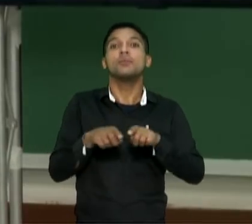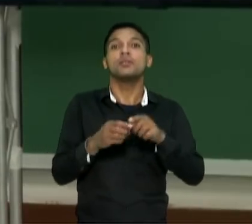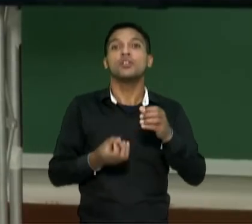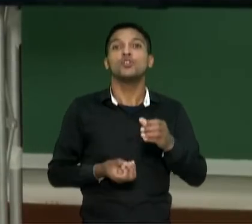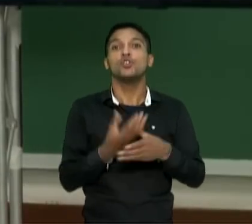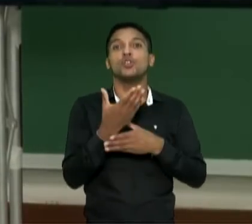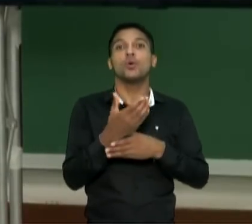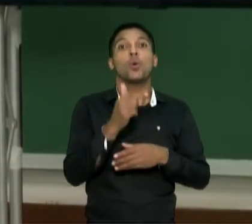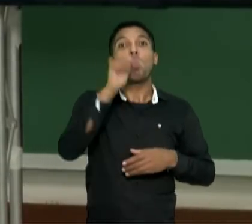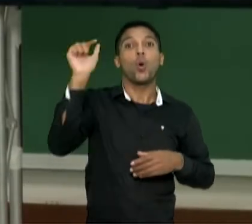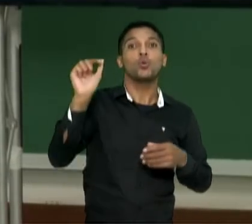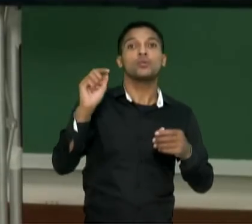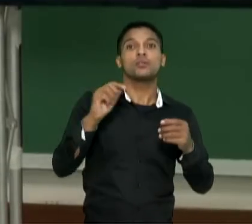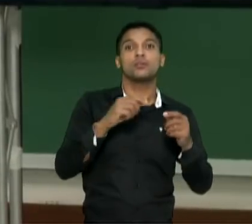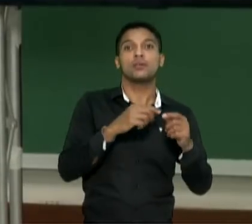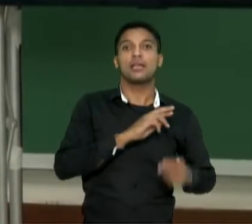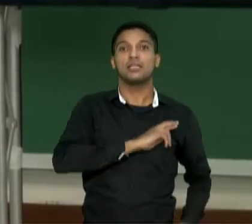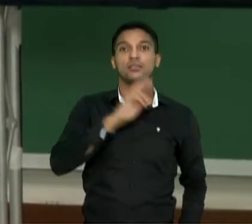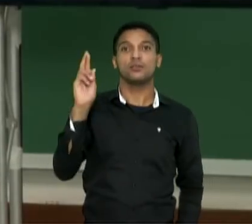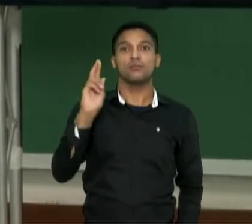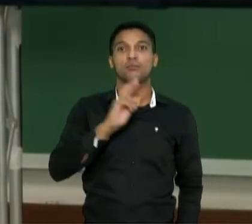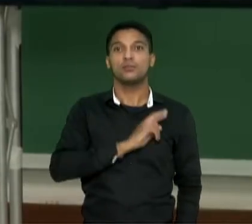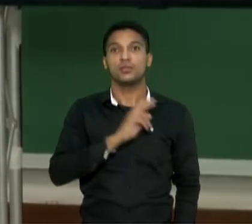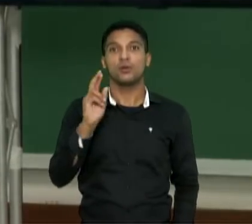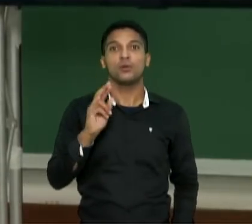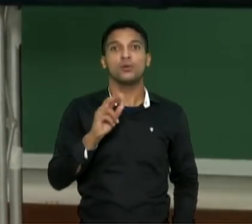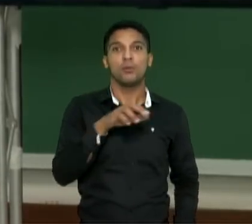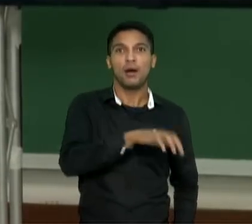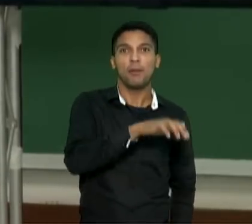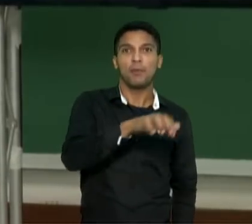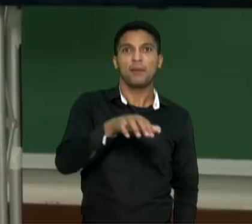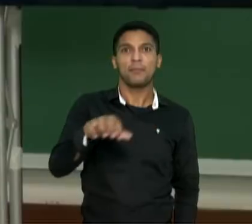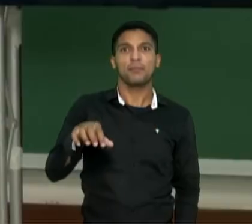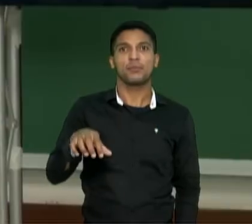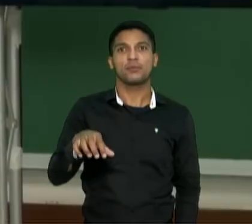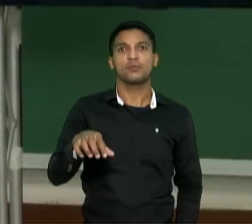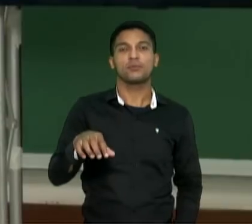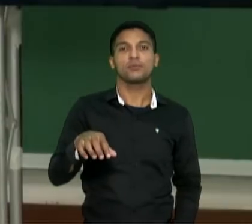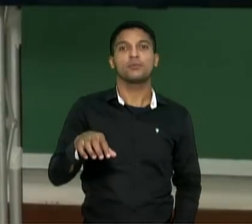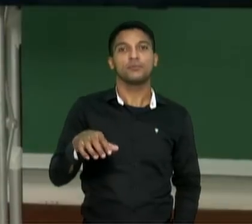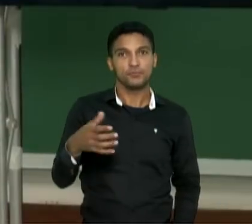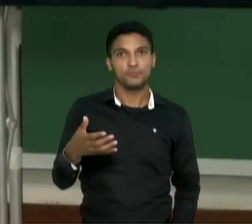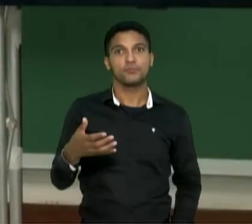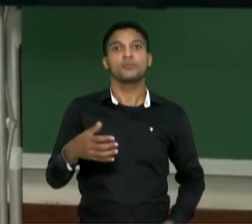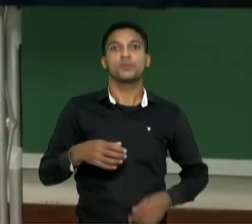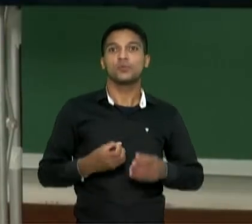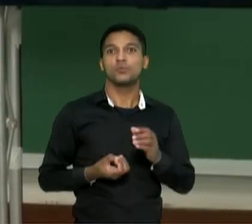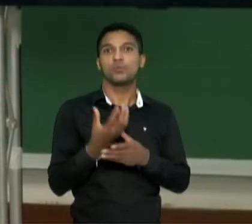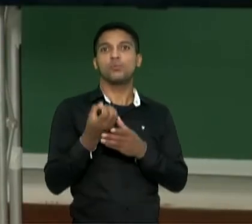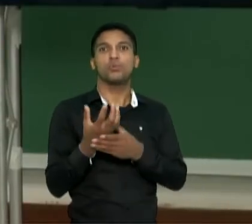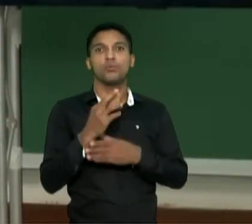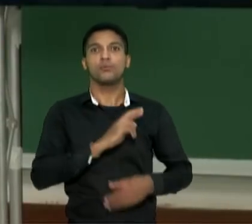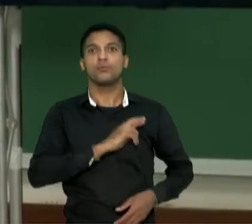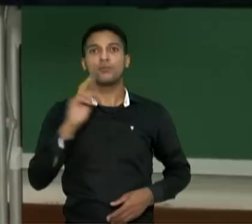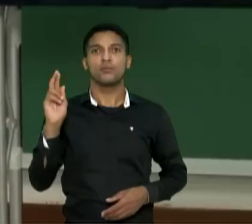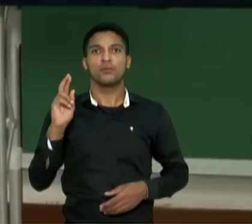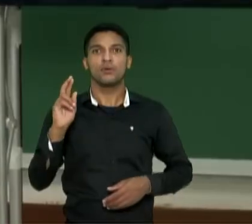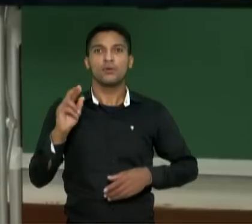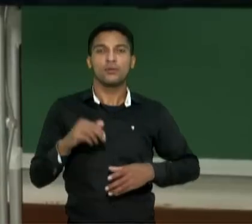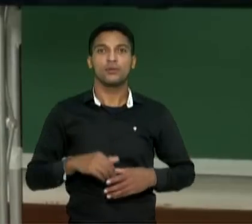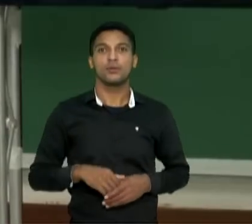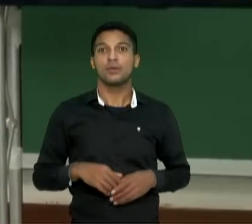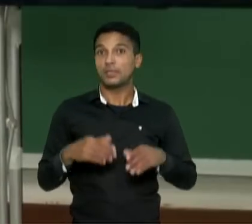vem promovida pela Igreja Católica para retomar, e ela tem muito a ver com o Barroco. Então, o que acontece? O Barroco tem figuras